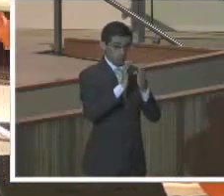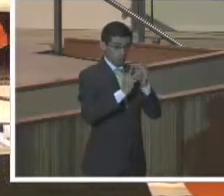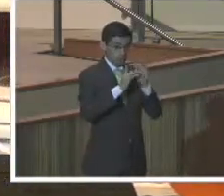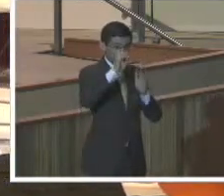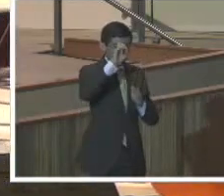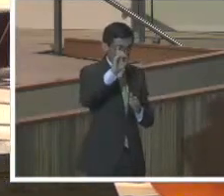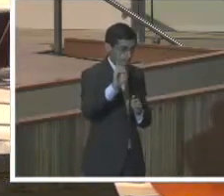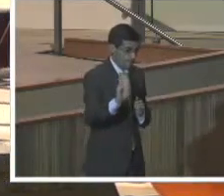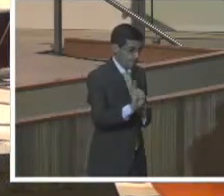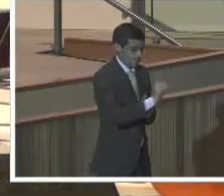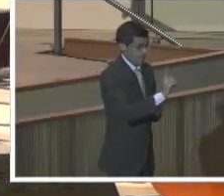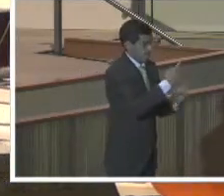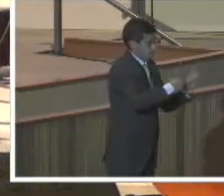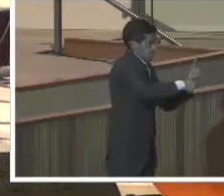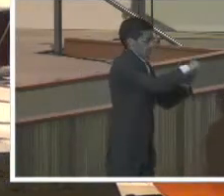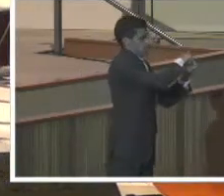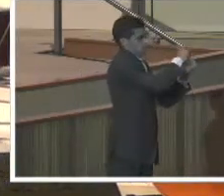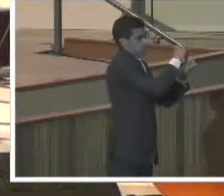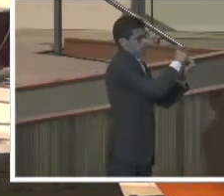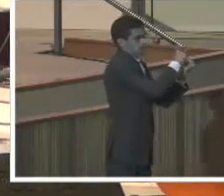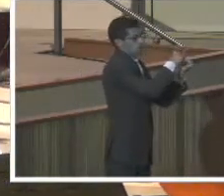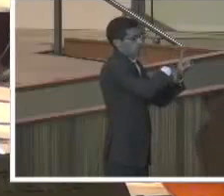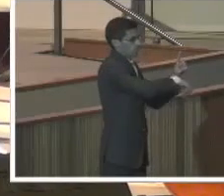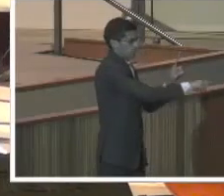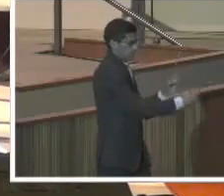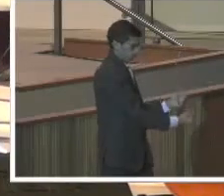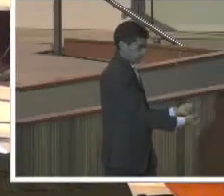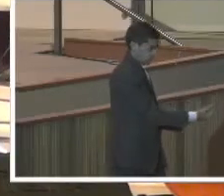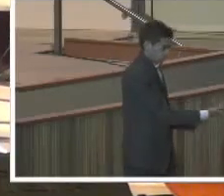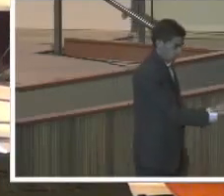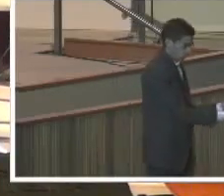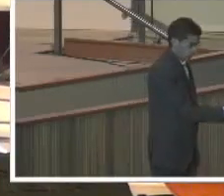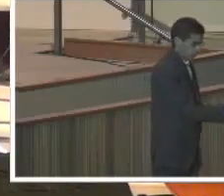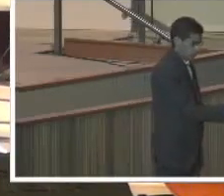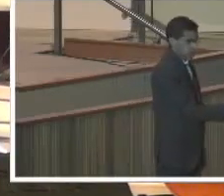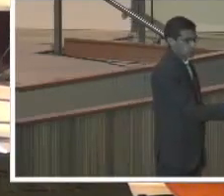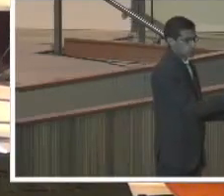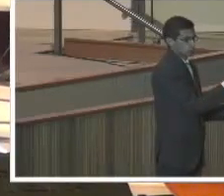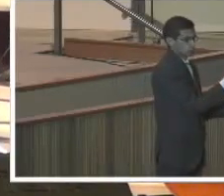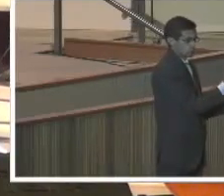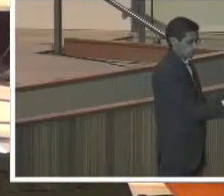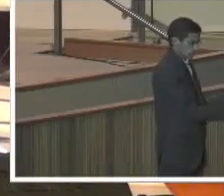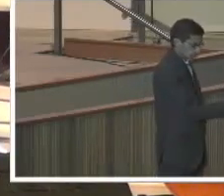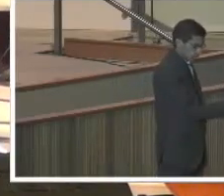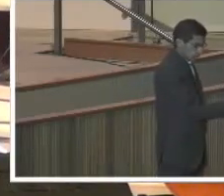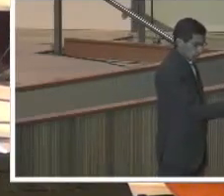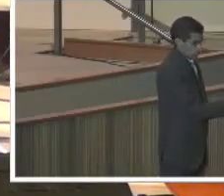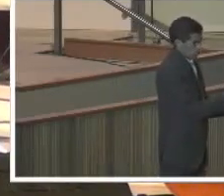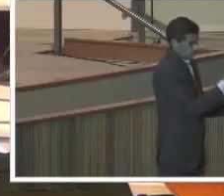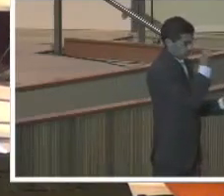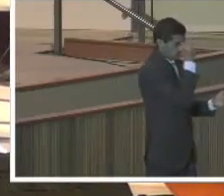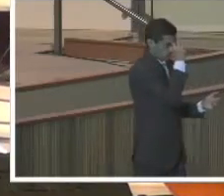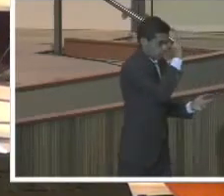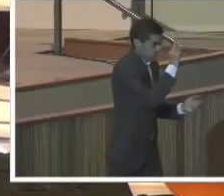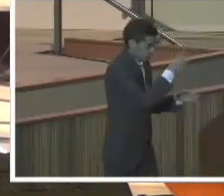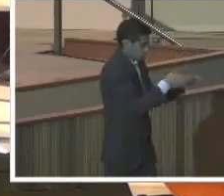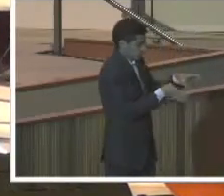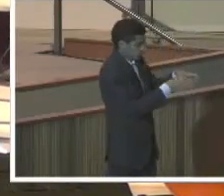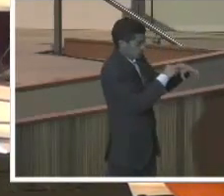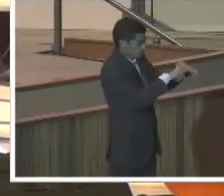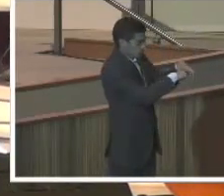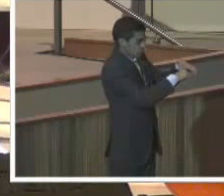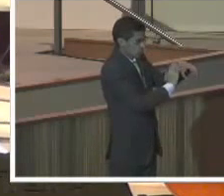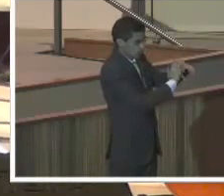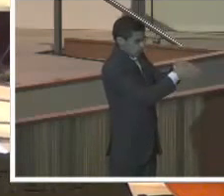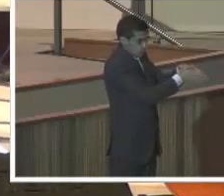Hades, gente. Ele desce ao Hades, entre a sua morte e a sua ressurreição, no lugar que nós chamamos